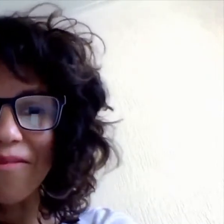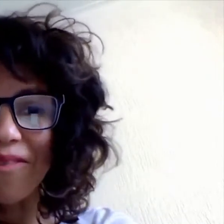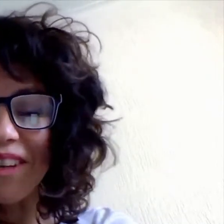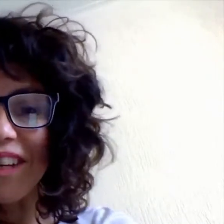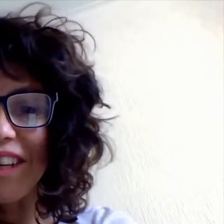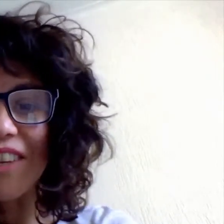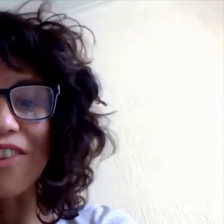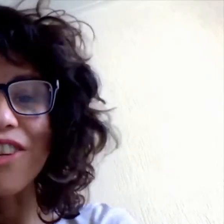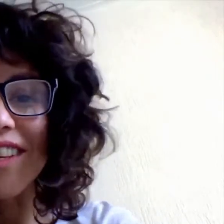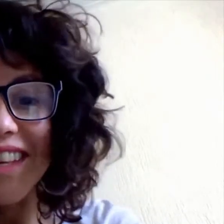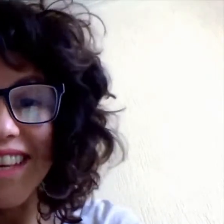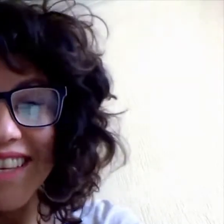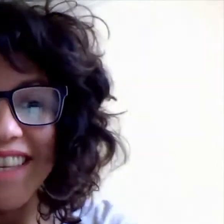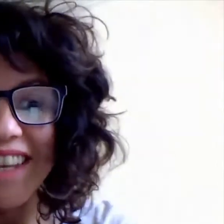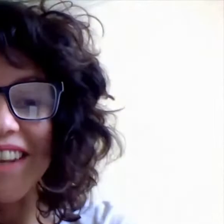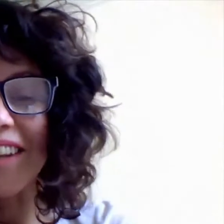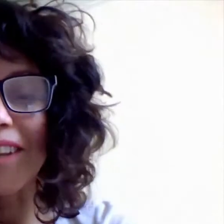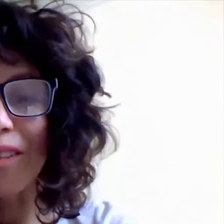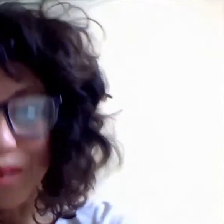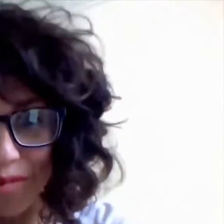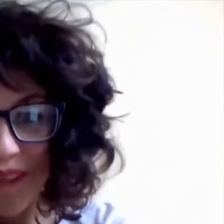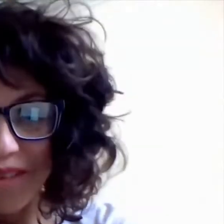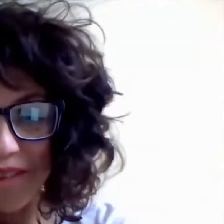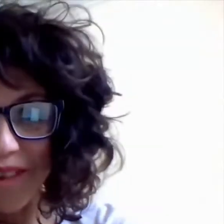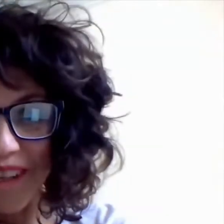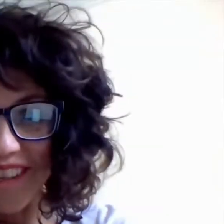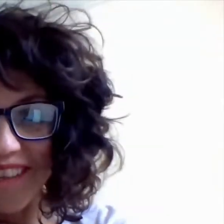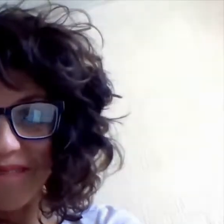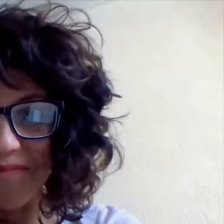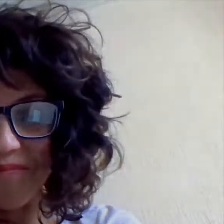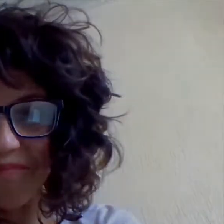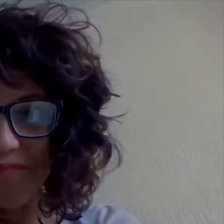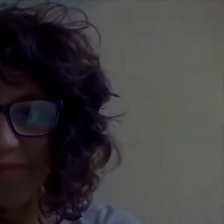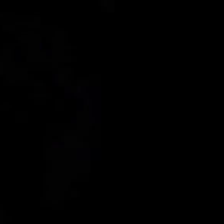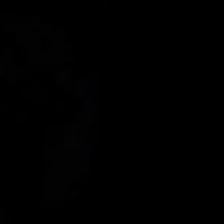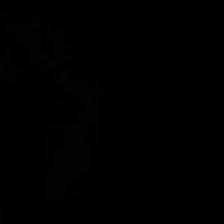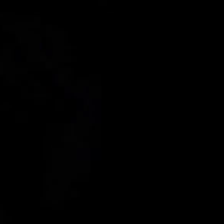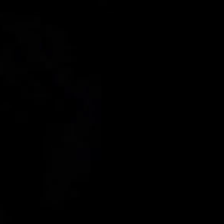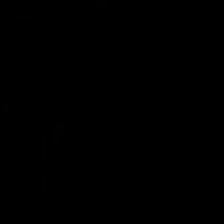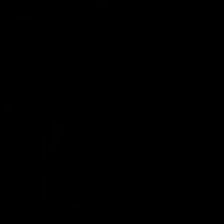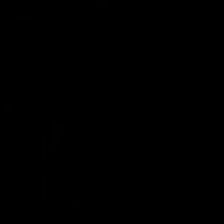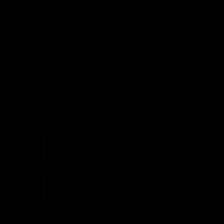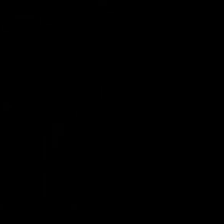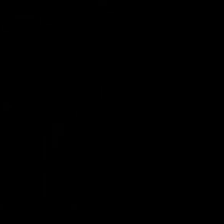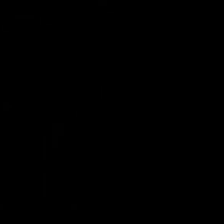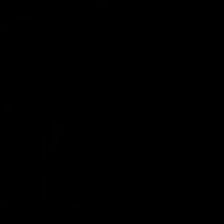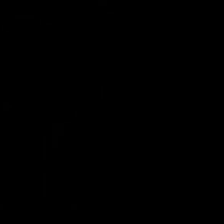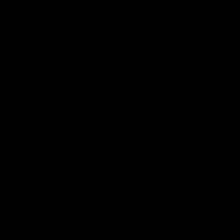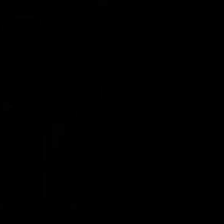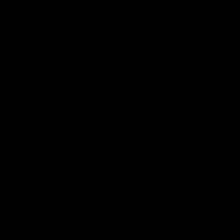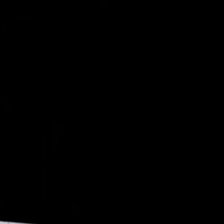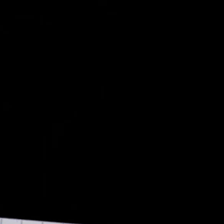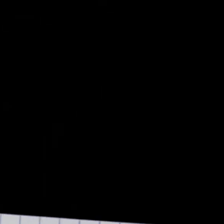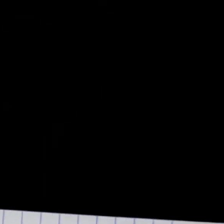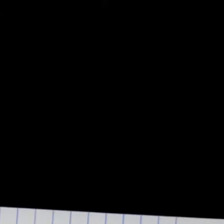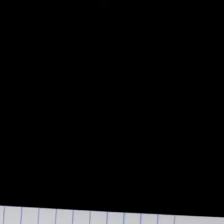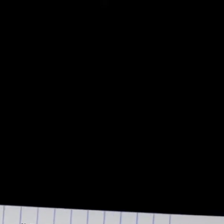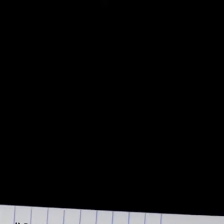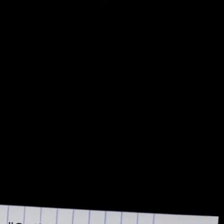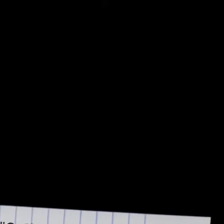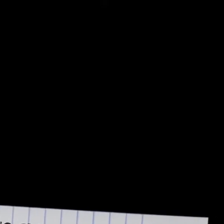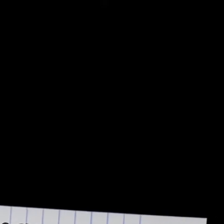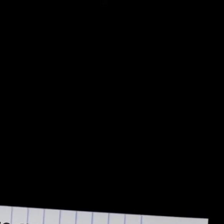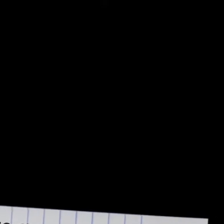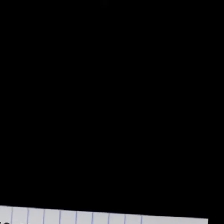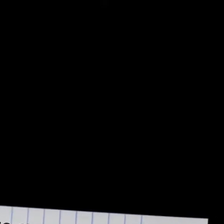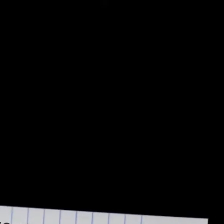E não nos deixeis cair na tentação de esquecer tuas flores.